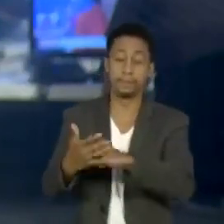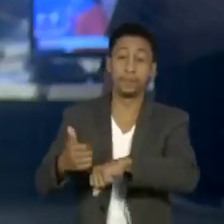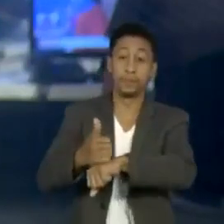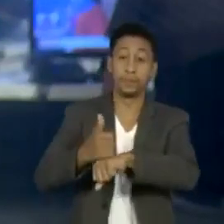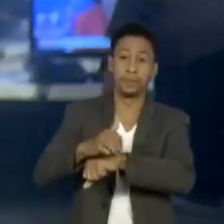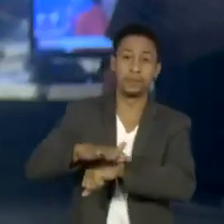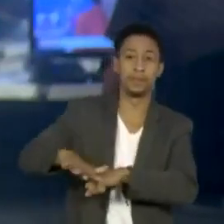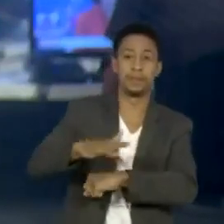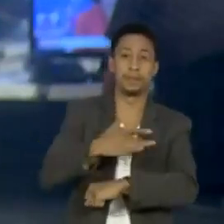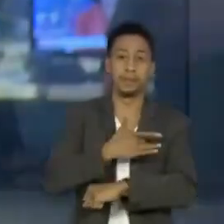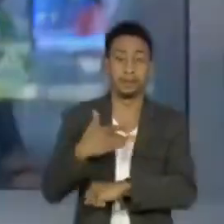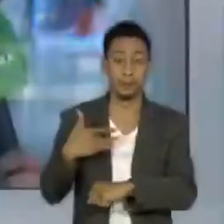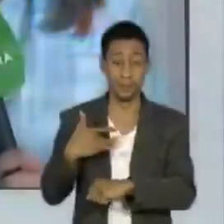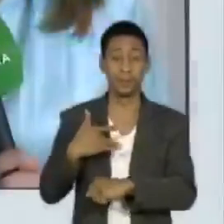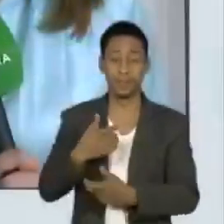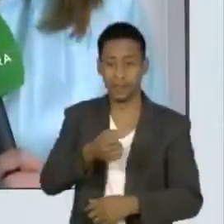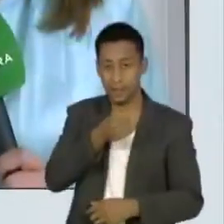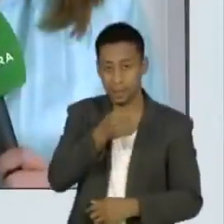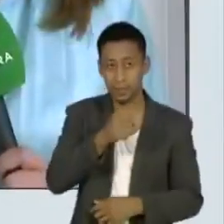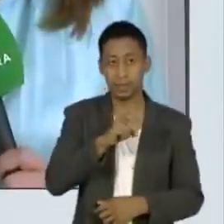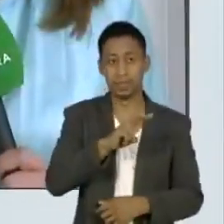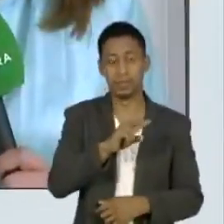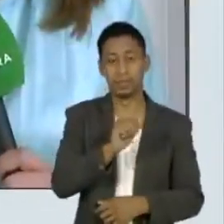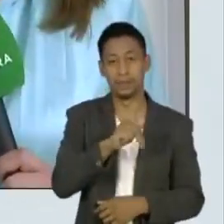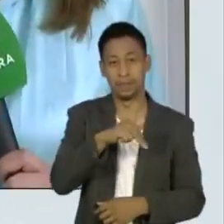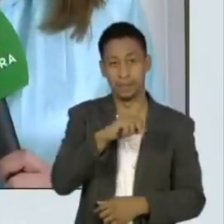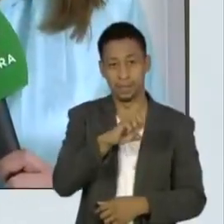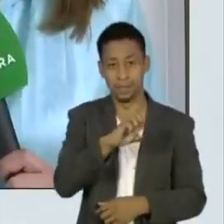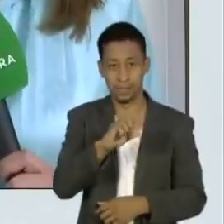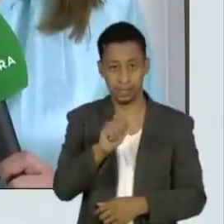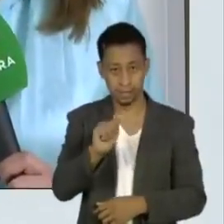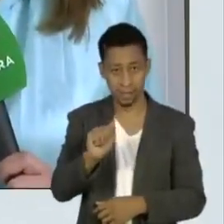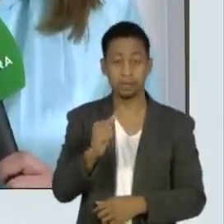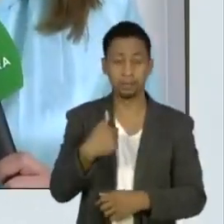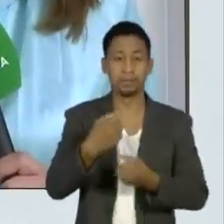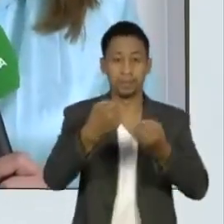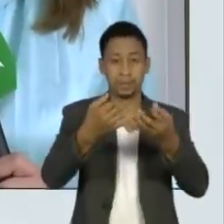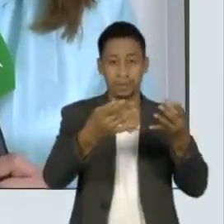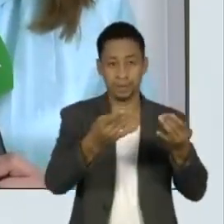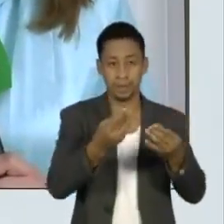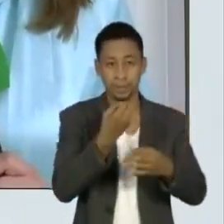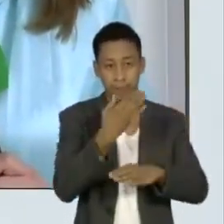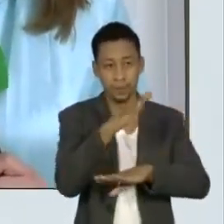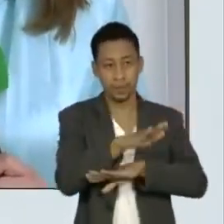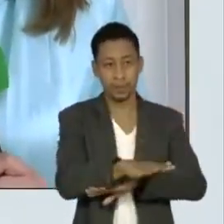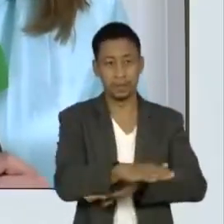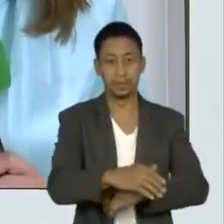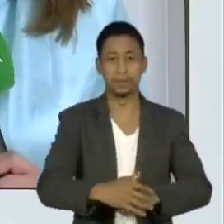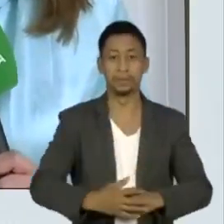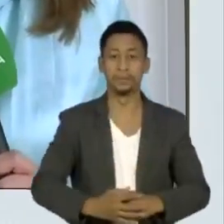de saúde. E a repórter Vanessa Lorenzini tem mais detalhes. Boa tarde, Vanessa.